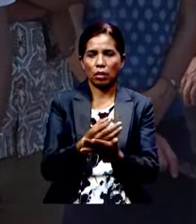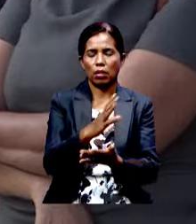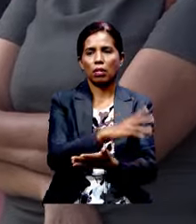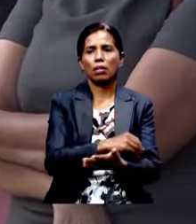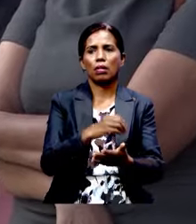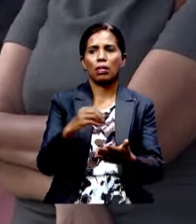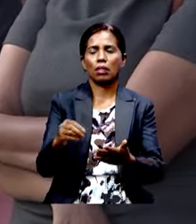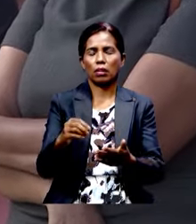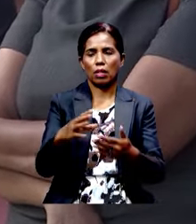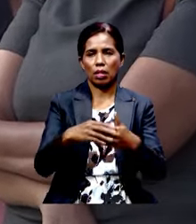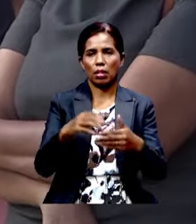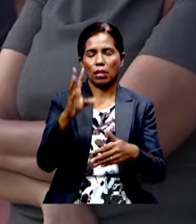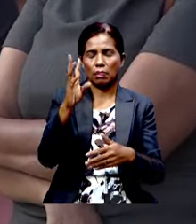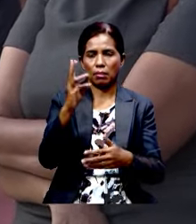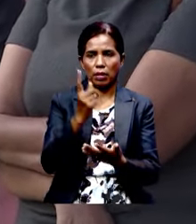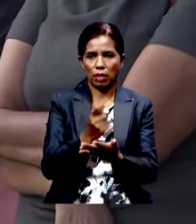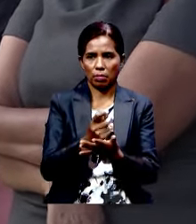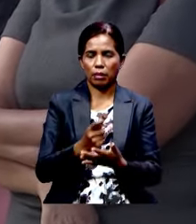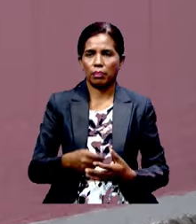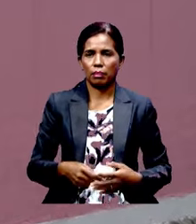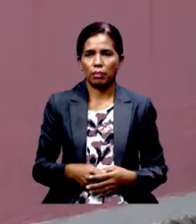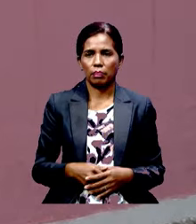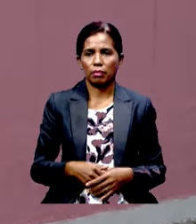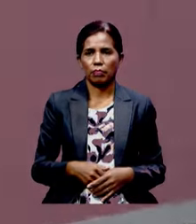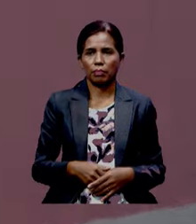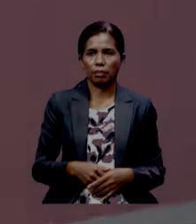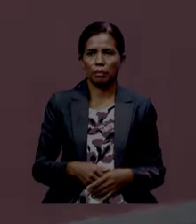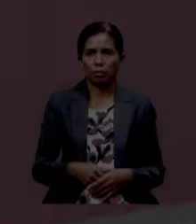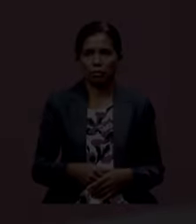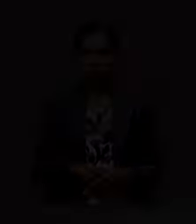americano urihunen emerenciana martins Lamberto da Silva GMN